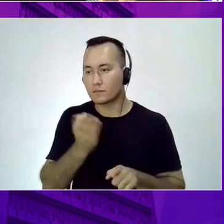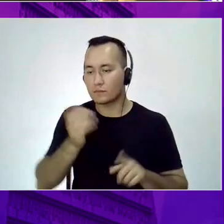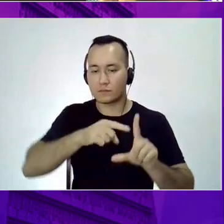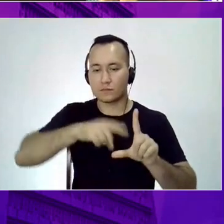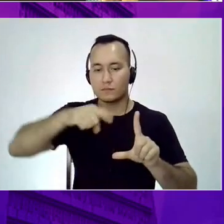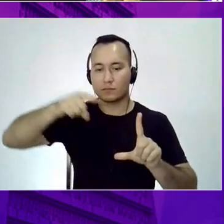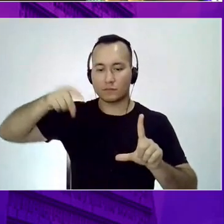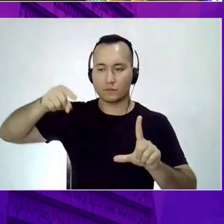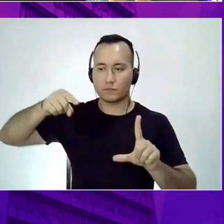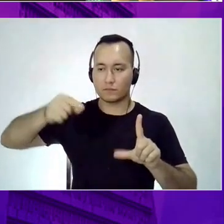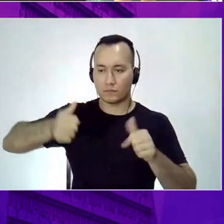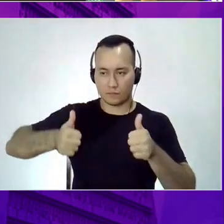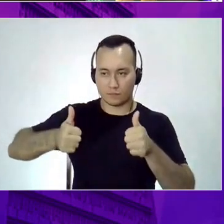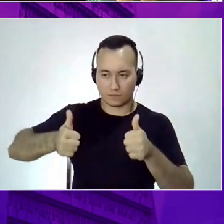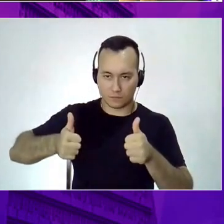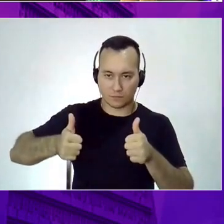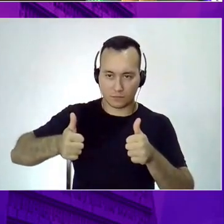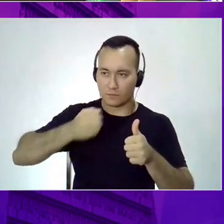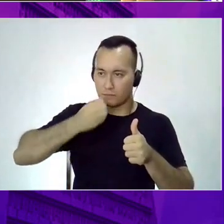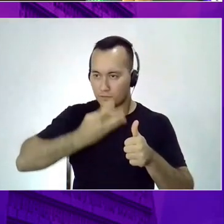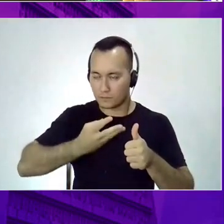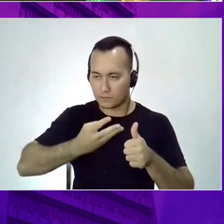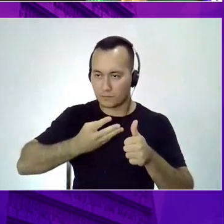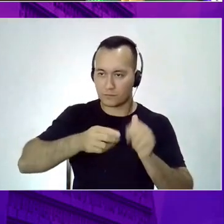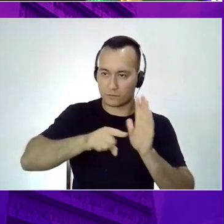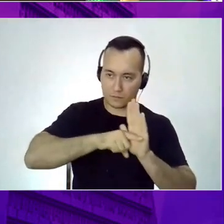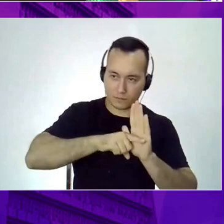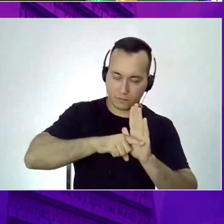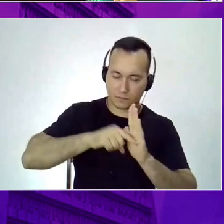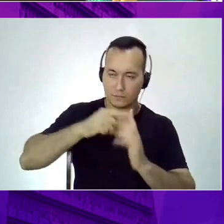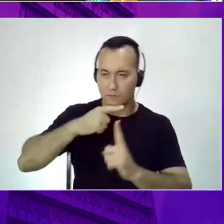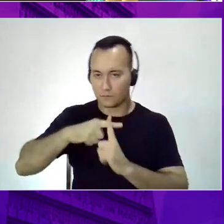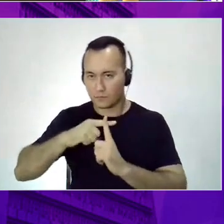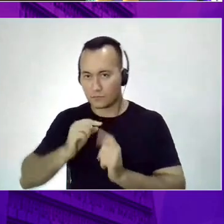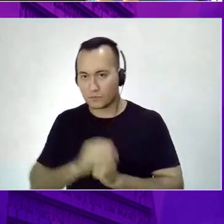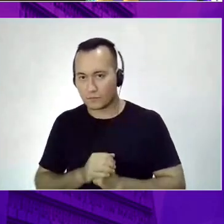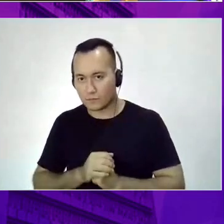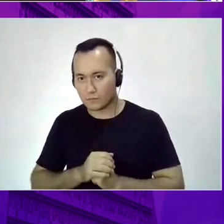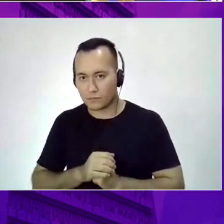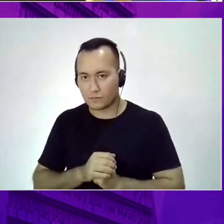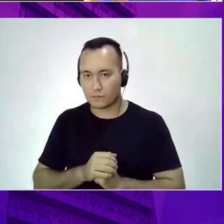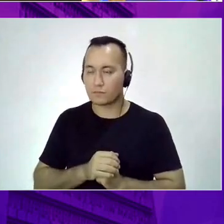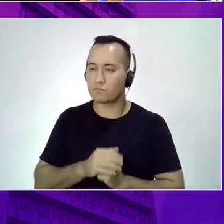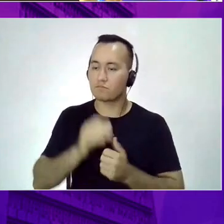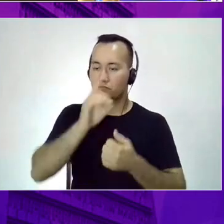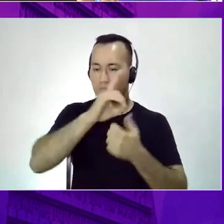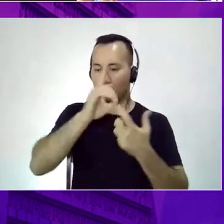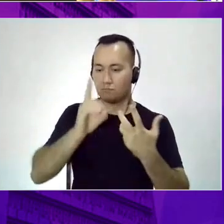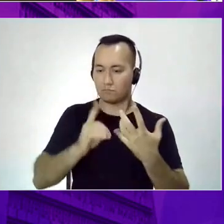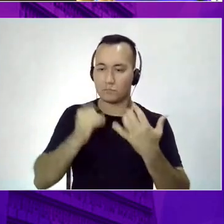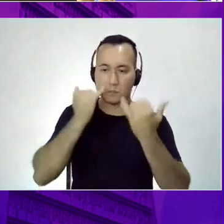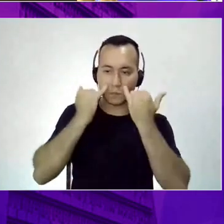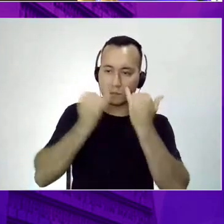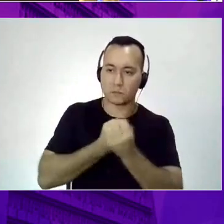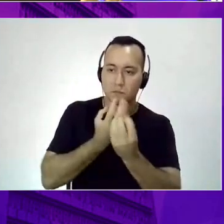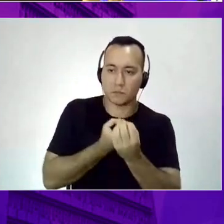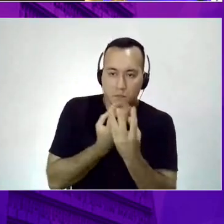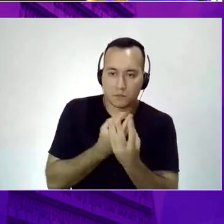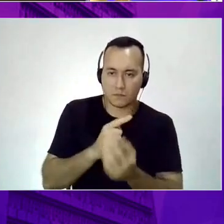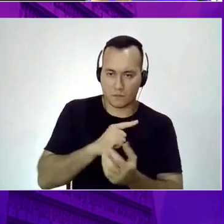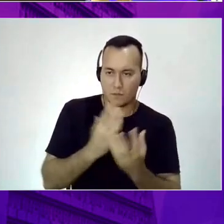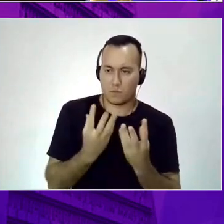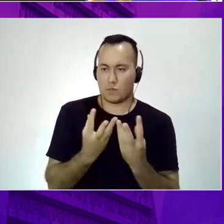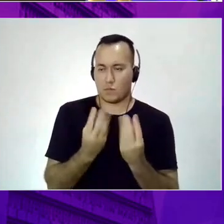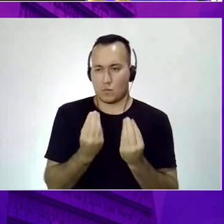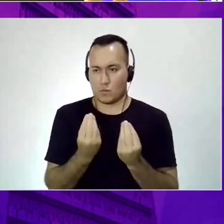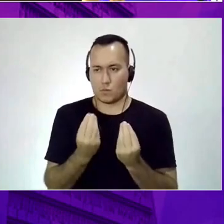estão prontos para trabalhar, como é que a gente lida com isso. E aí a gente começa a pensar em outros critérios também, como dependência entre áreas, se vai